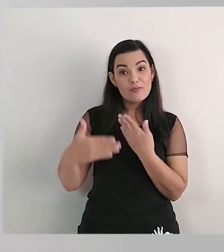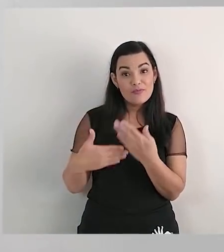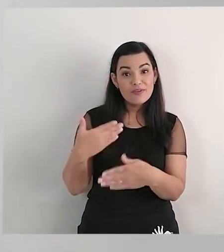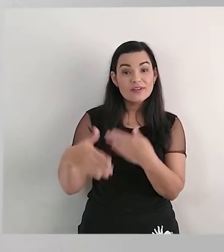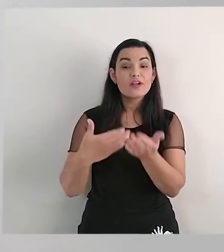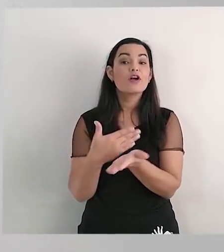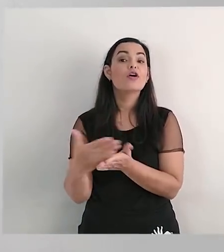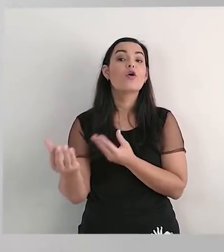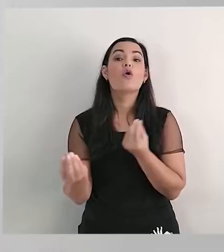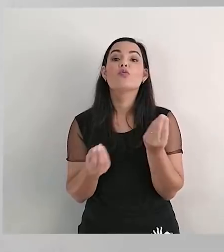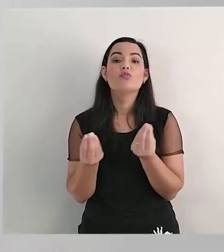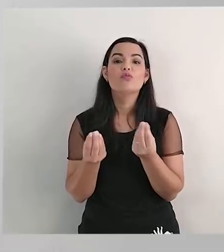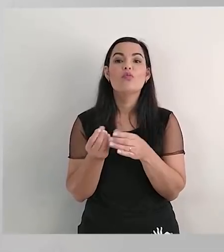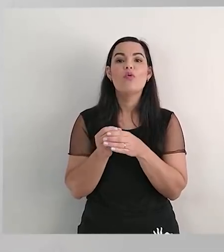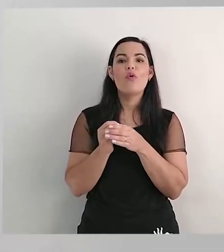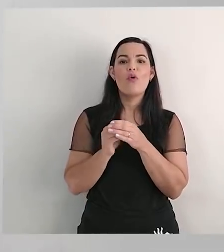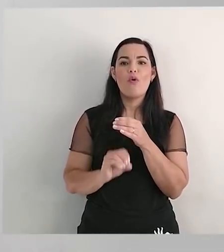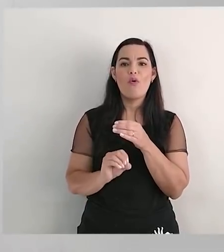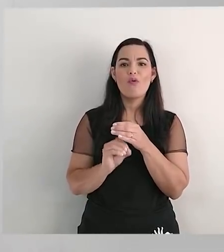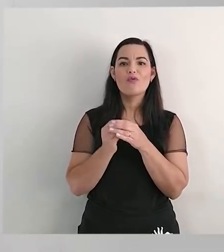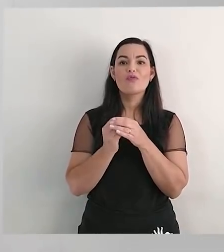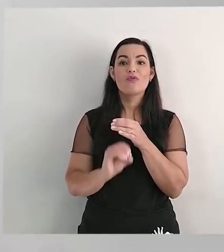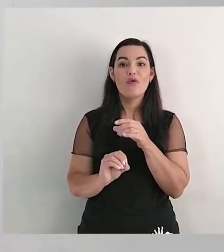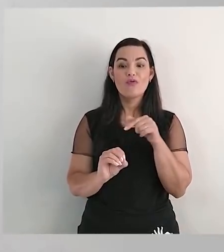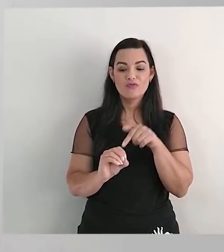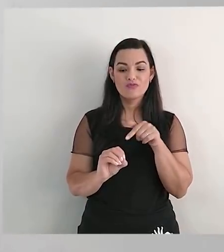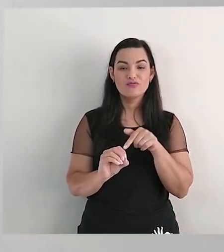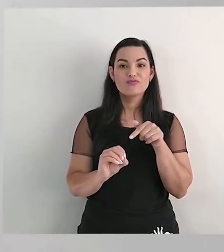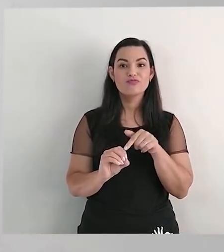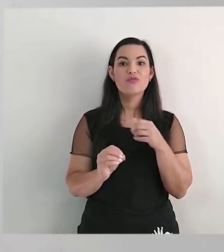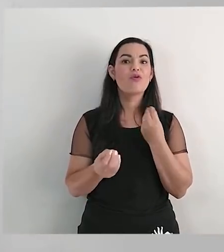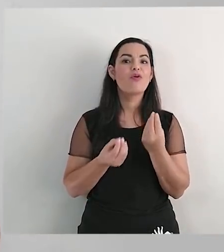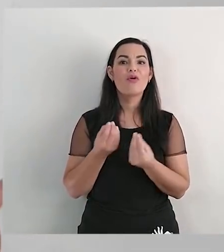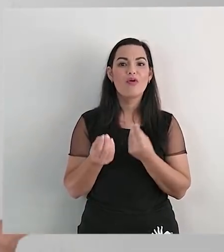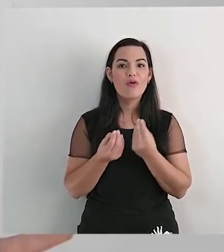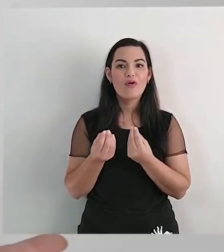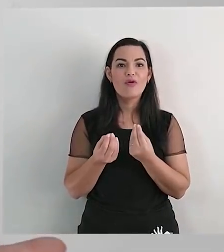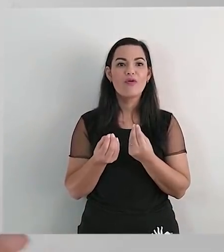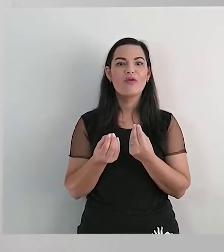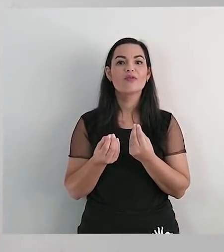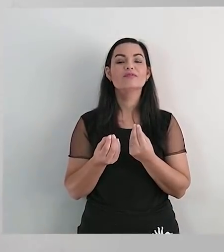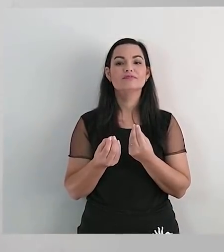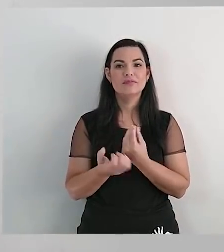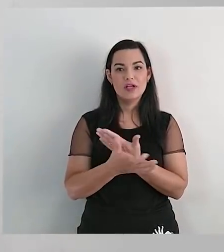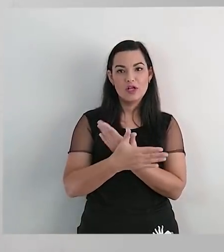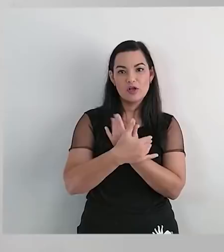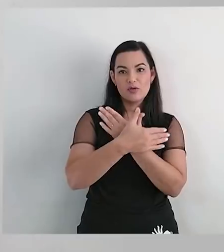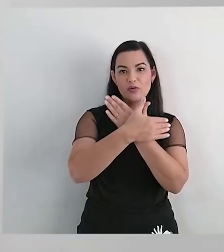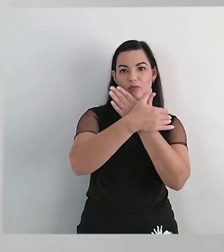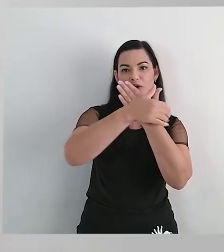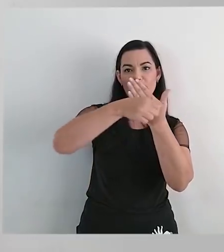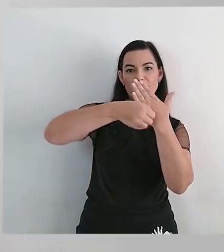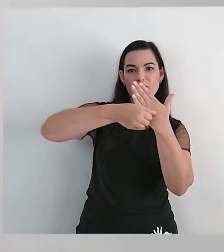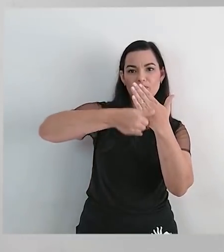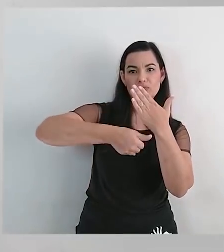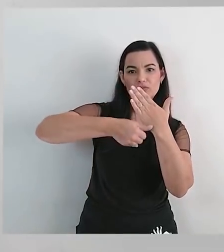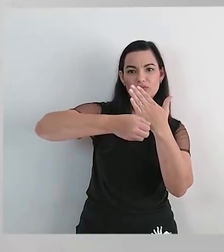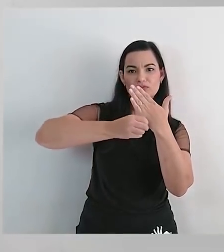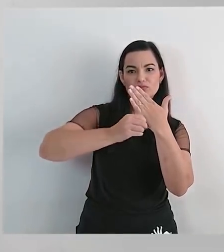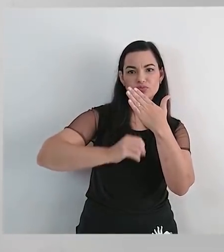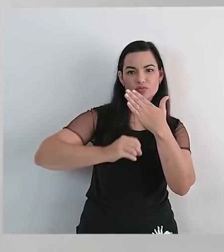começa com os ovos sendo colocados geralmente nas folhas dos